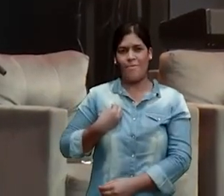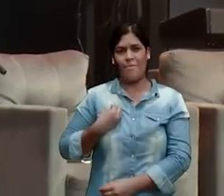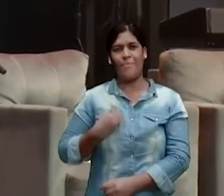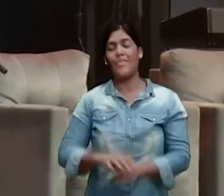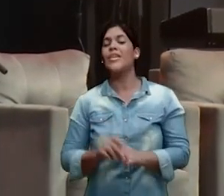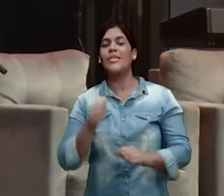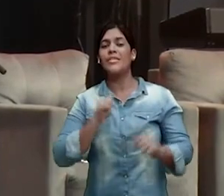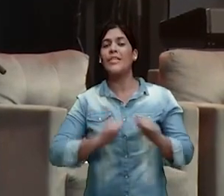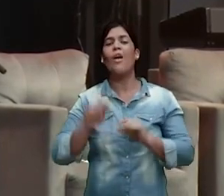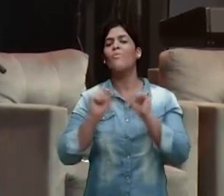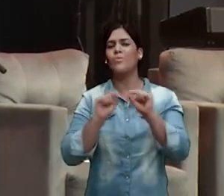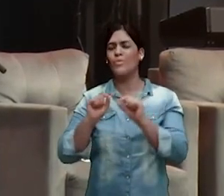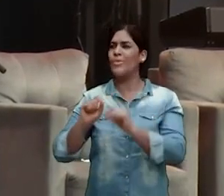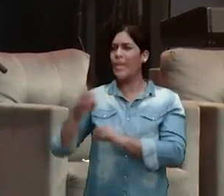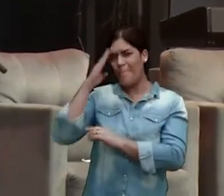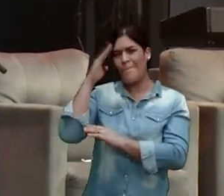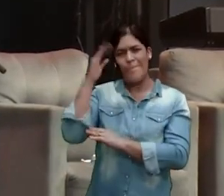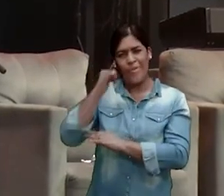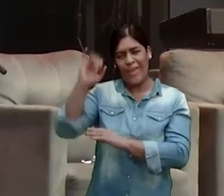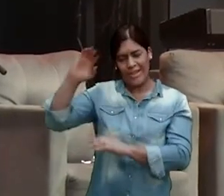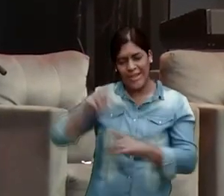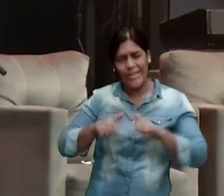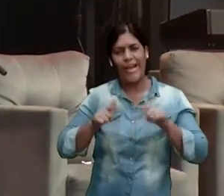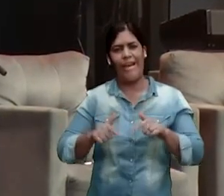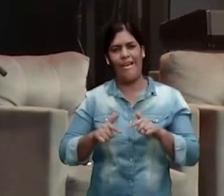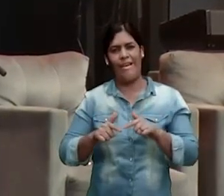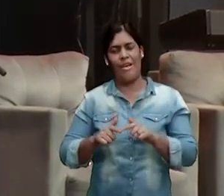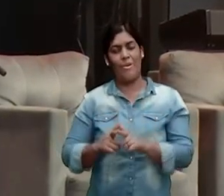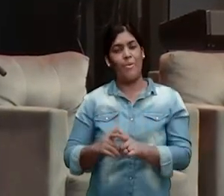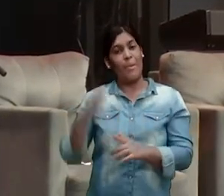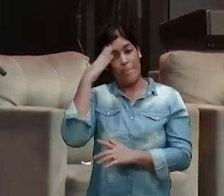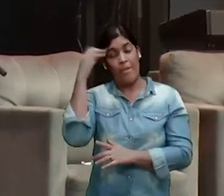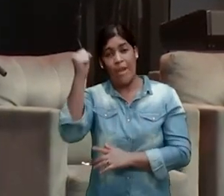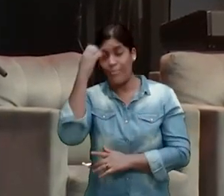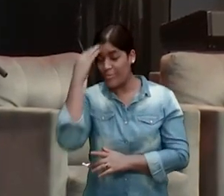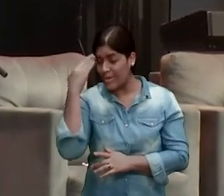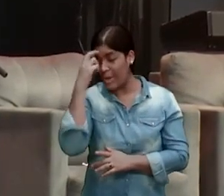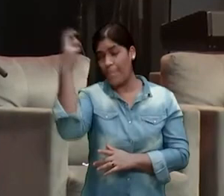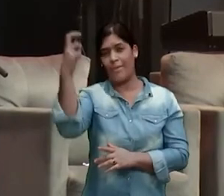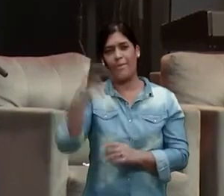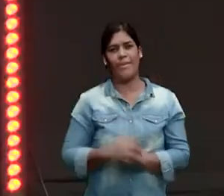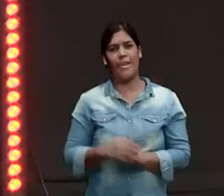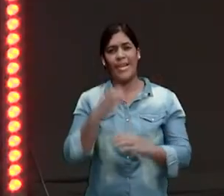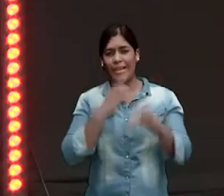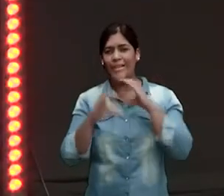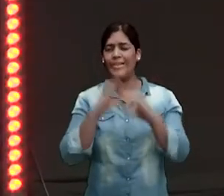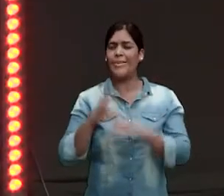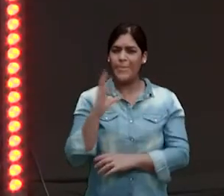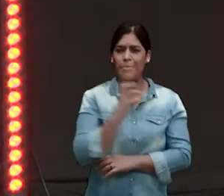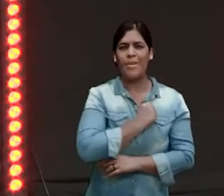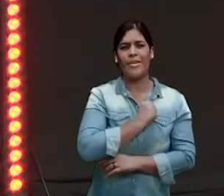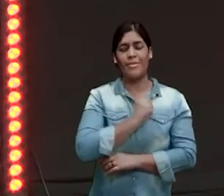vem provérbios a sabedoria de Deus em eclesiaste o algo verdadeiro encantares o Amado